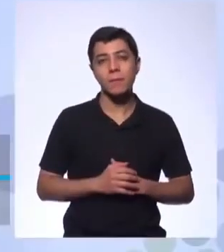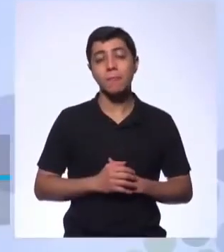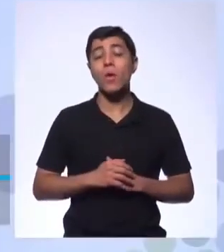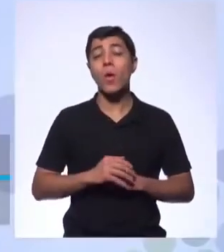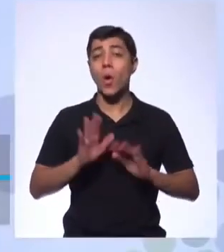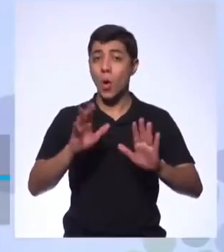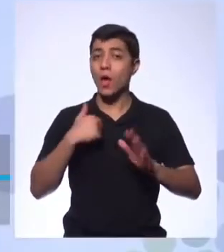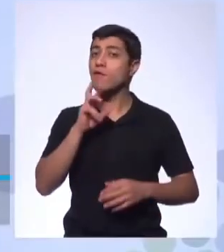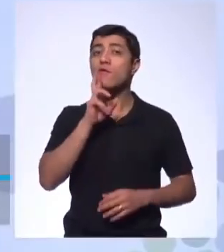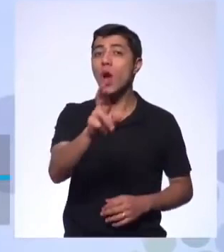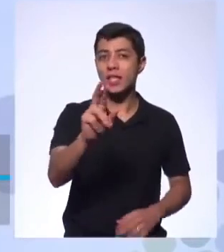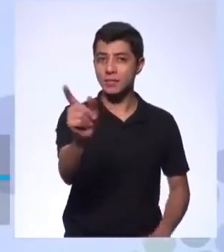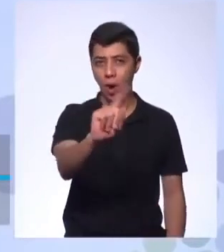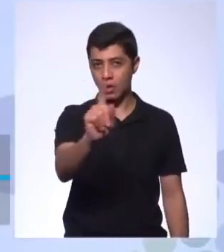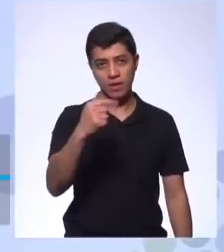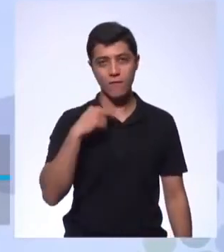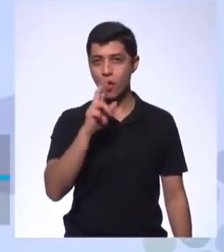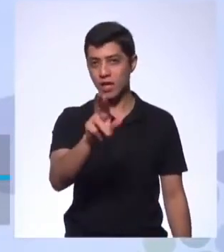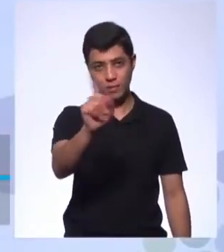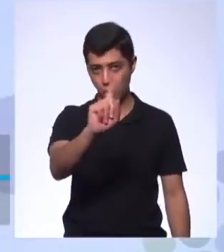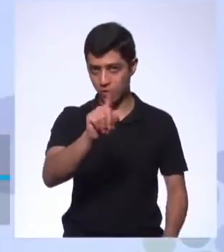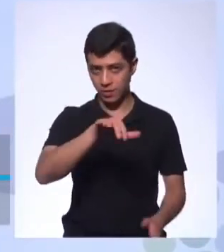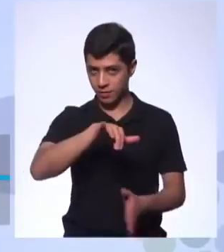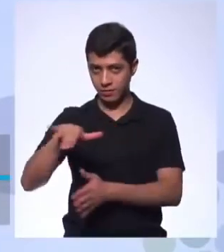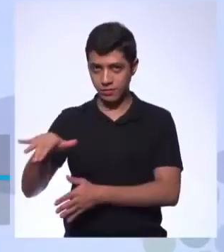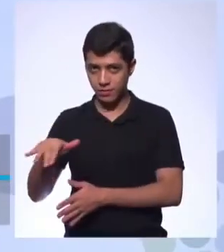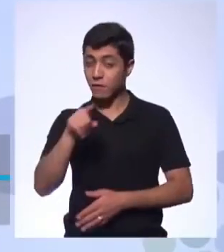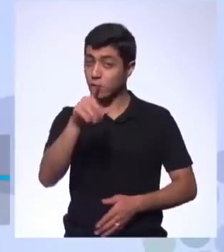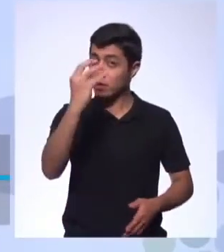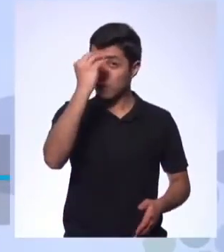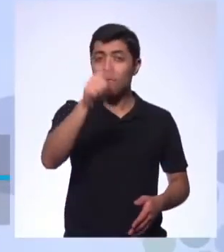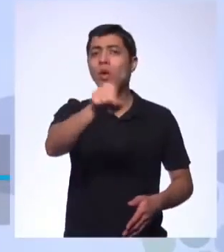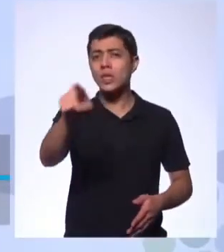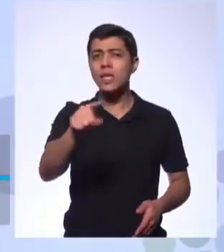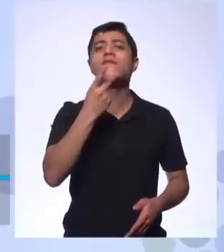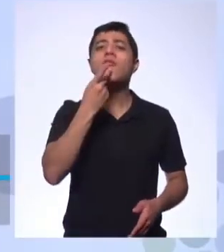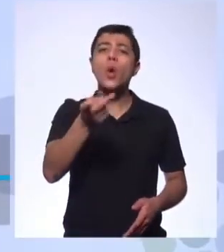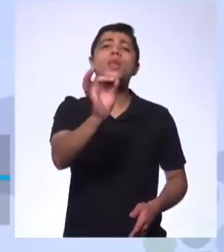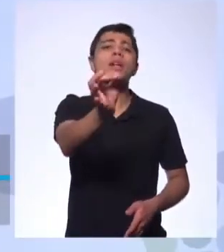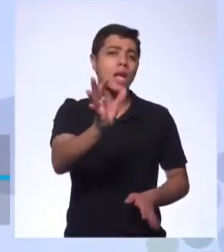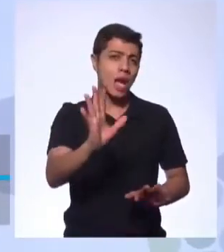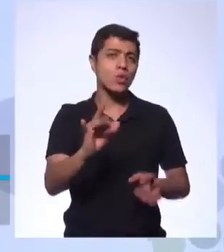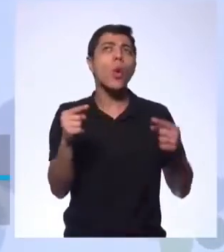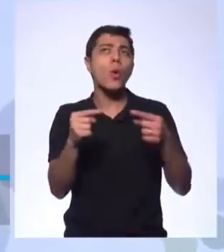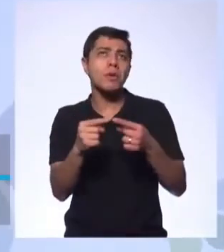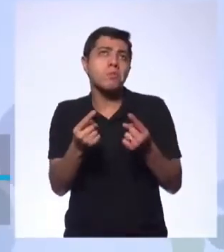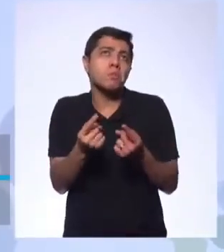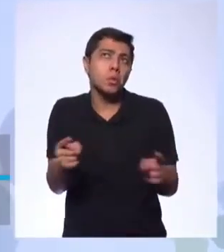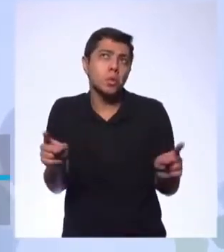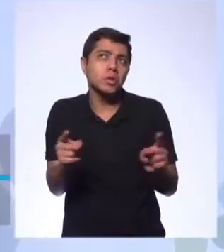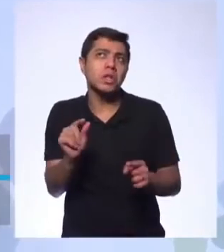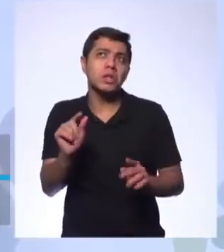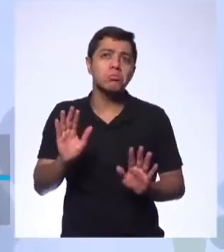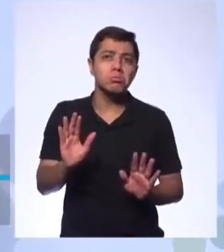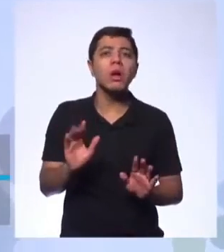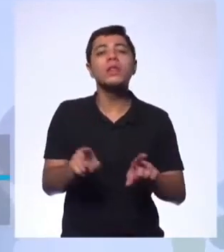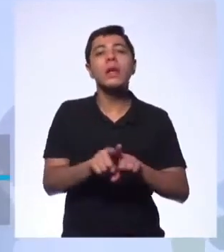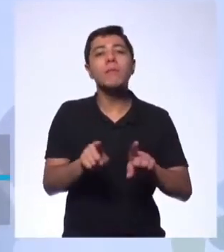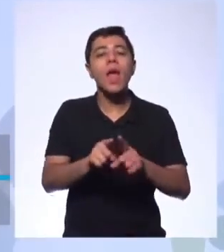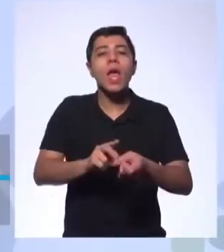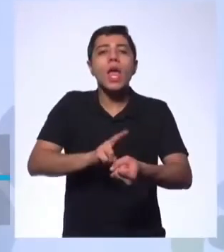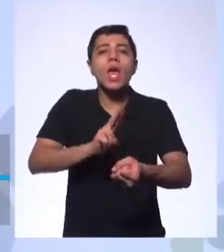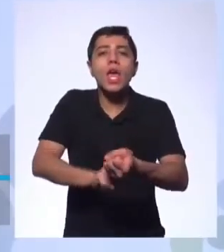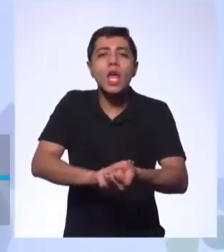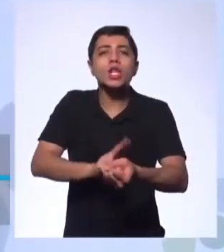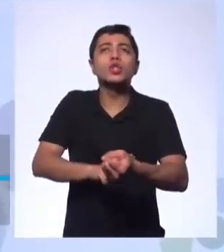existe um ritmo? Por que rima? Perfeito. Existe uma musicalidade, existem as rimas, tal, dá um